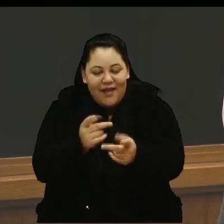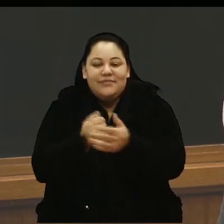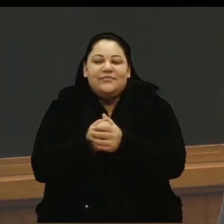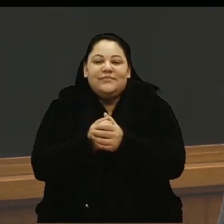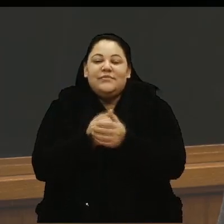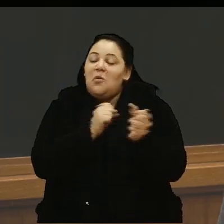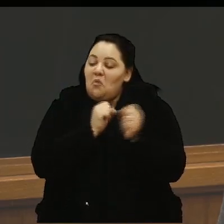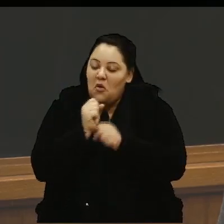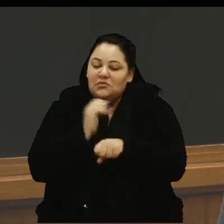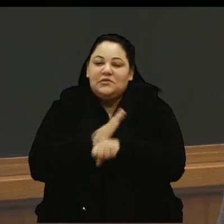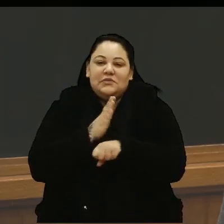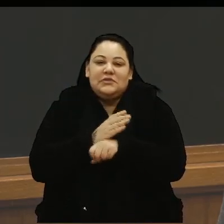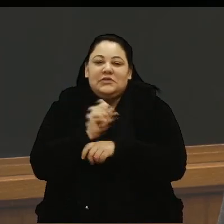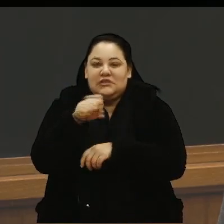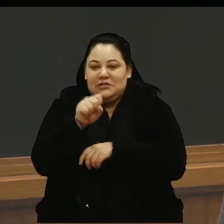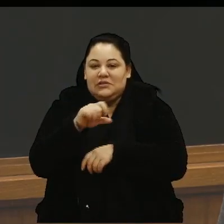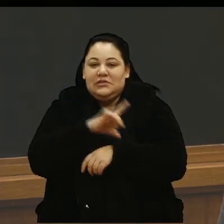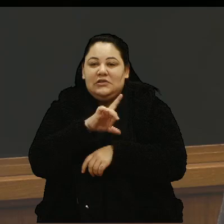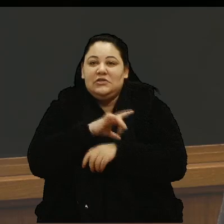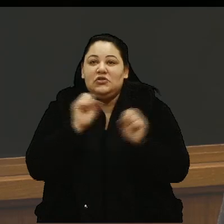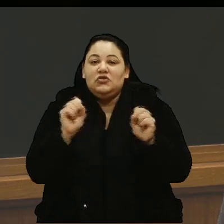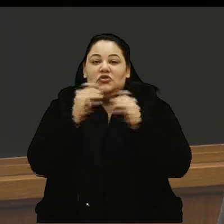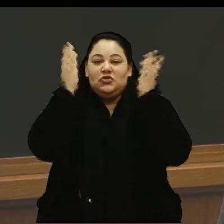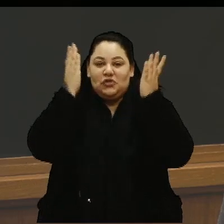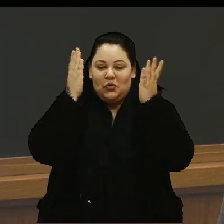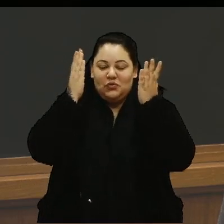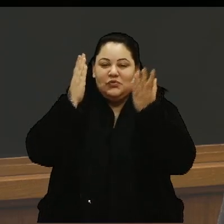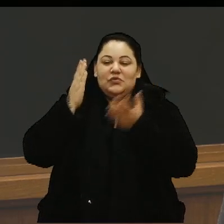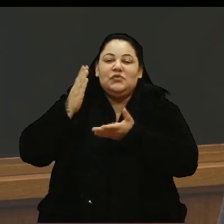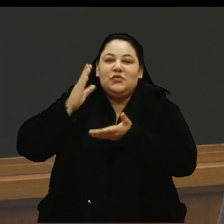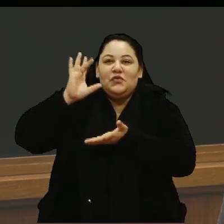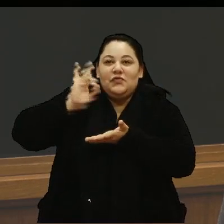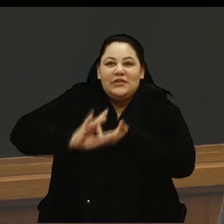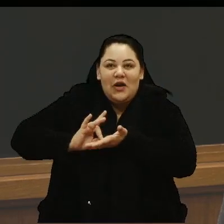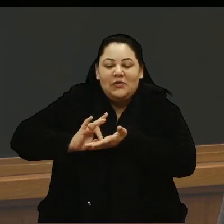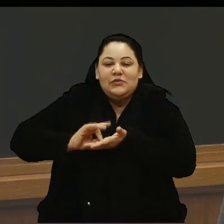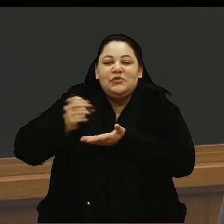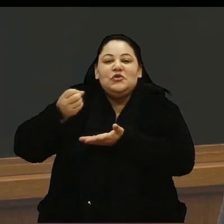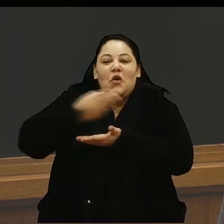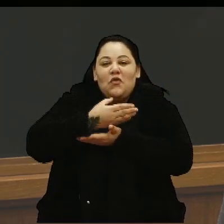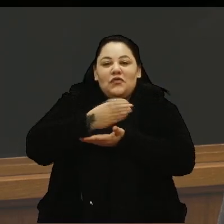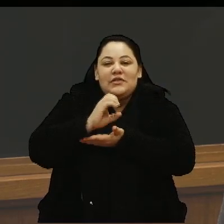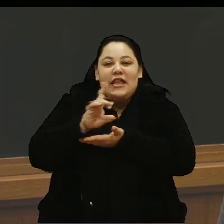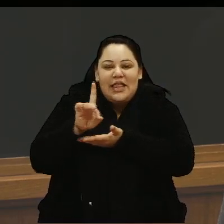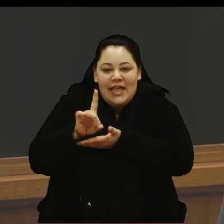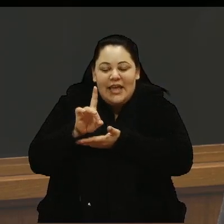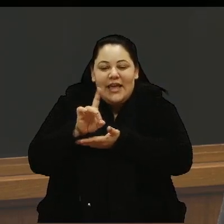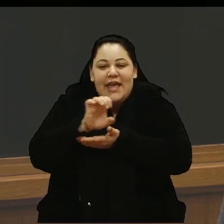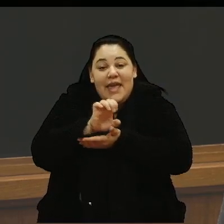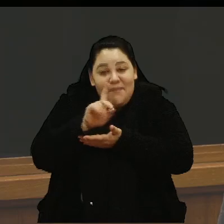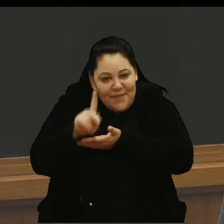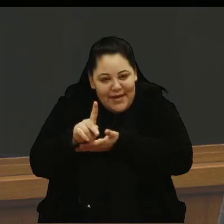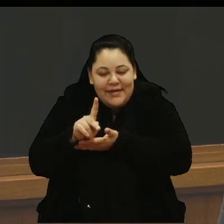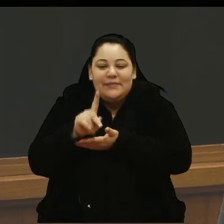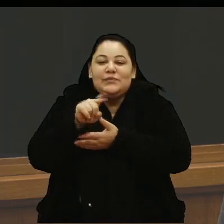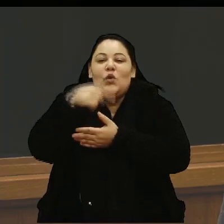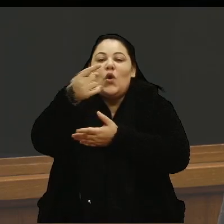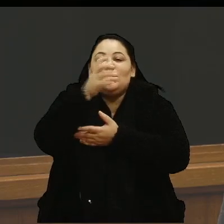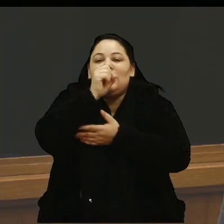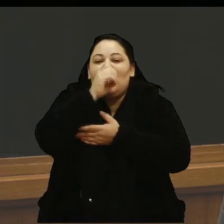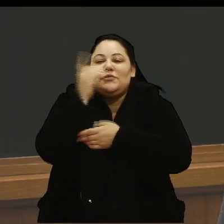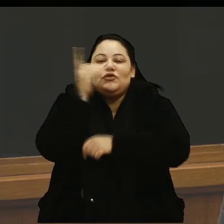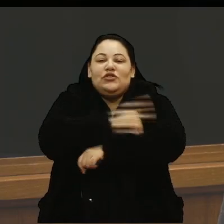possam participar. Então, o serviço aqui, o show do lançamento do EP Feliz de Vingança da banda Descartes ocorrerá no próximo sábado, 7 de